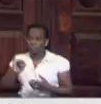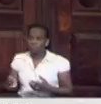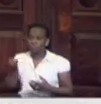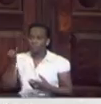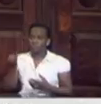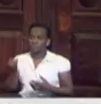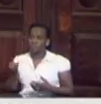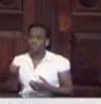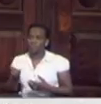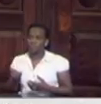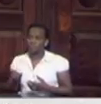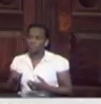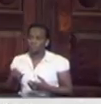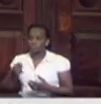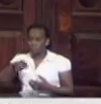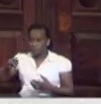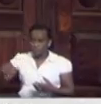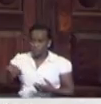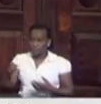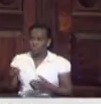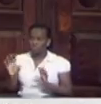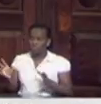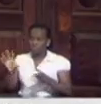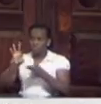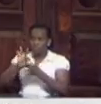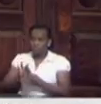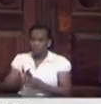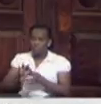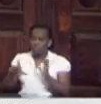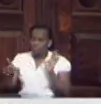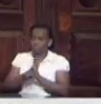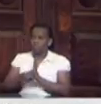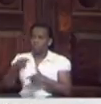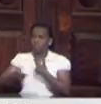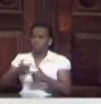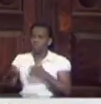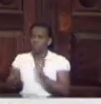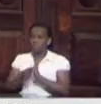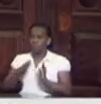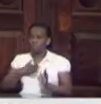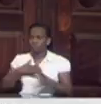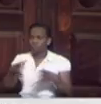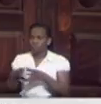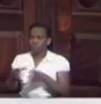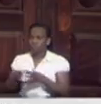usurpar a nossa função legislativa.